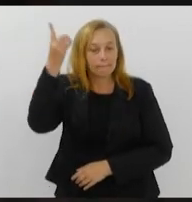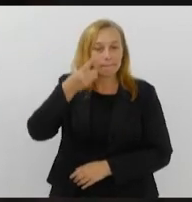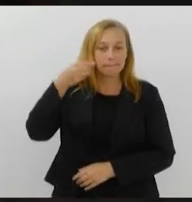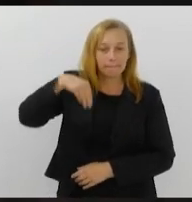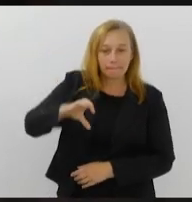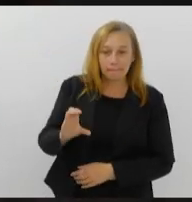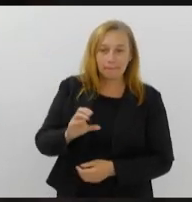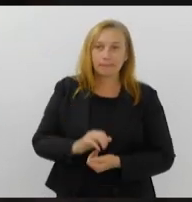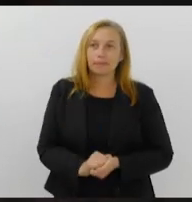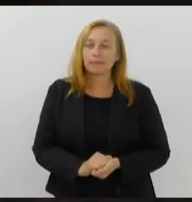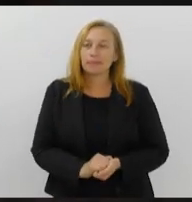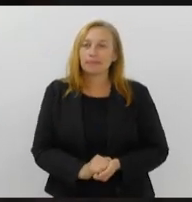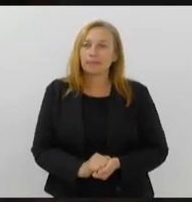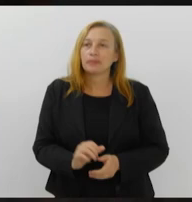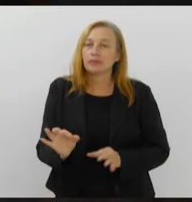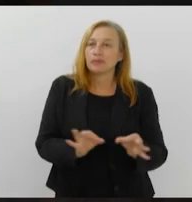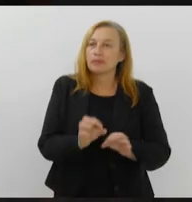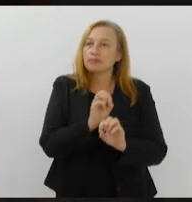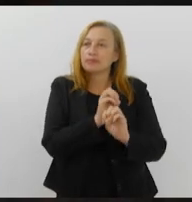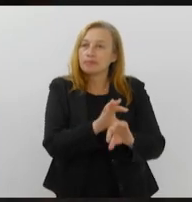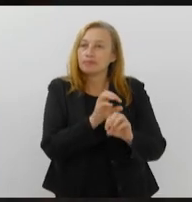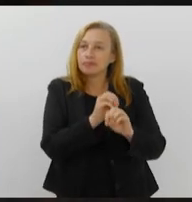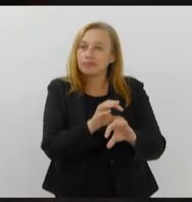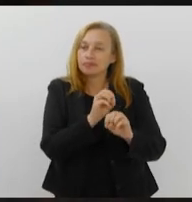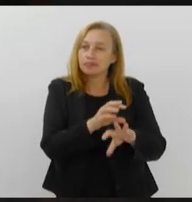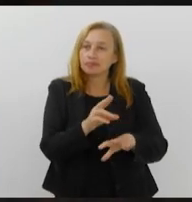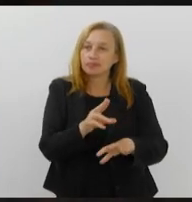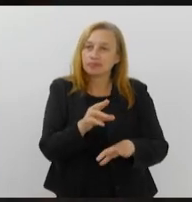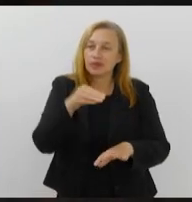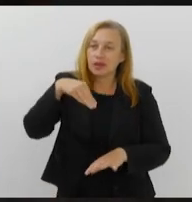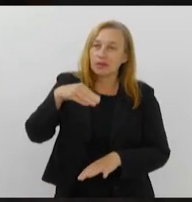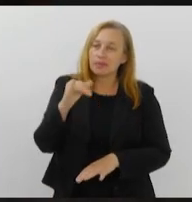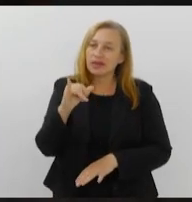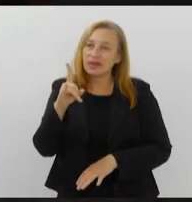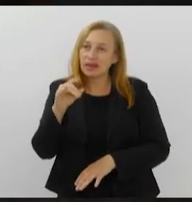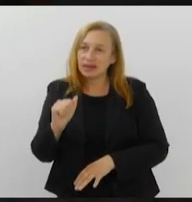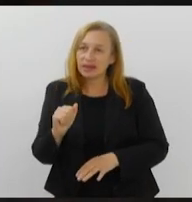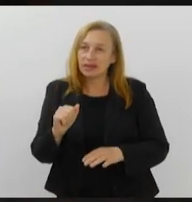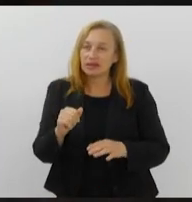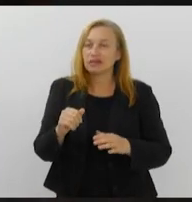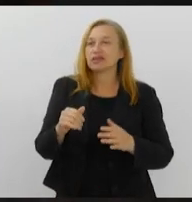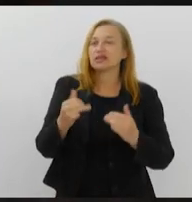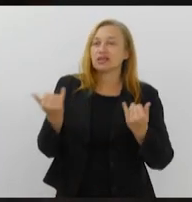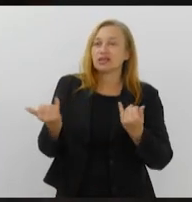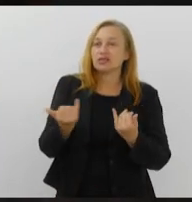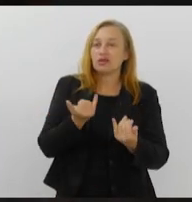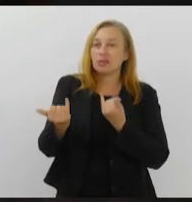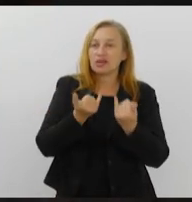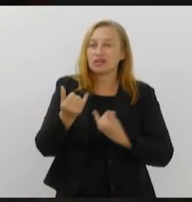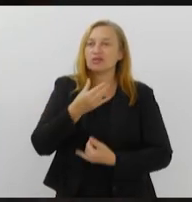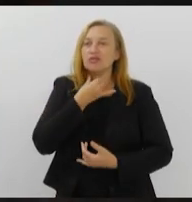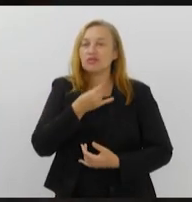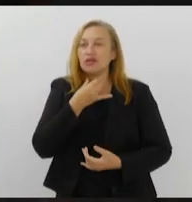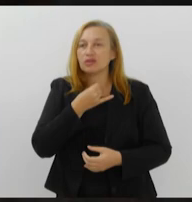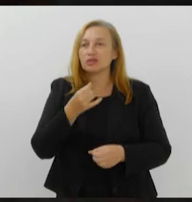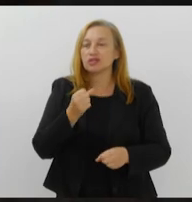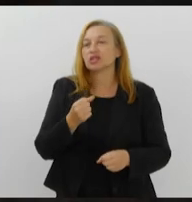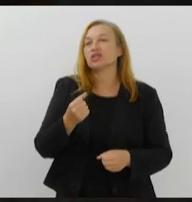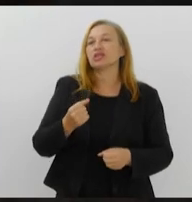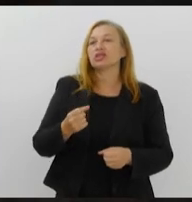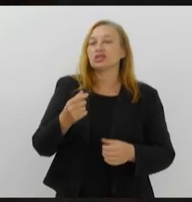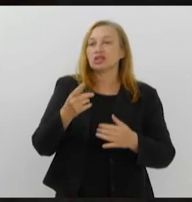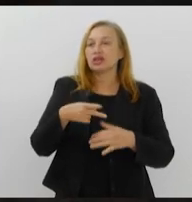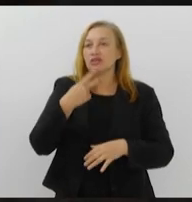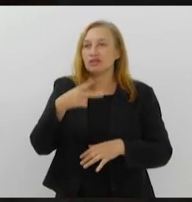Mink, que dispõe sobre o programa de educação midiática para combater as fake news e ao discurso de ódio nas escolas públicas do Estado do Rio de Janeiro.